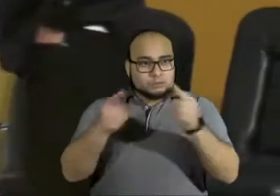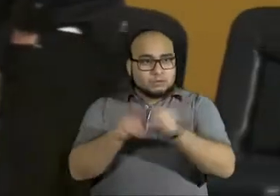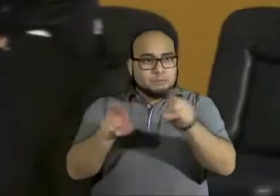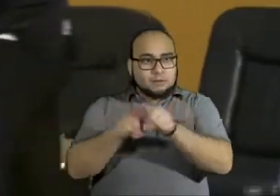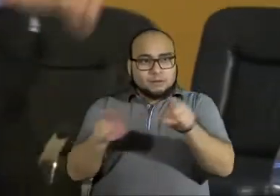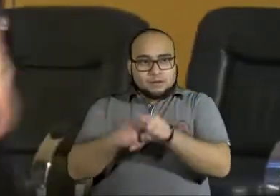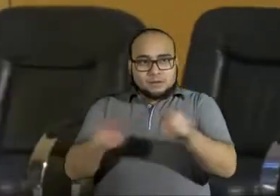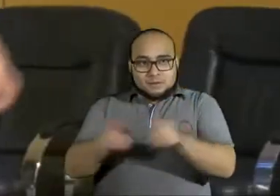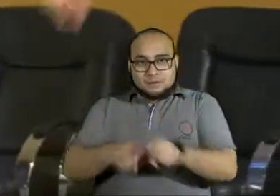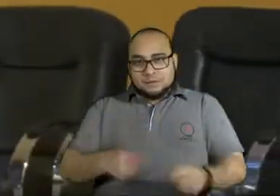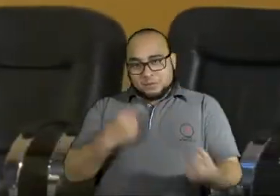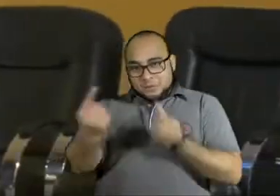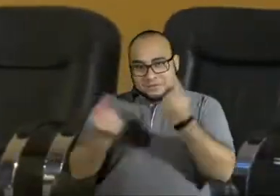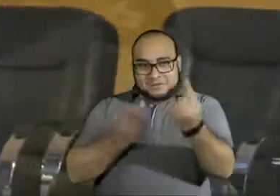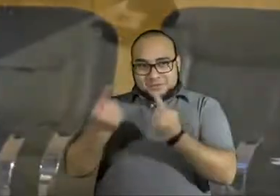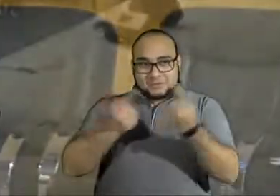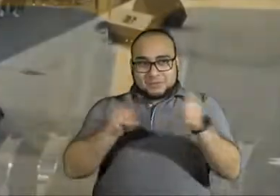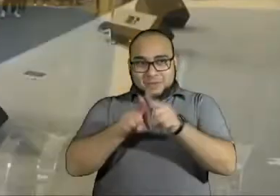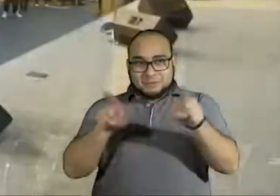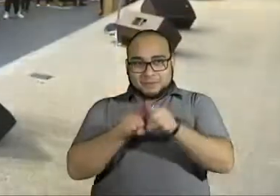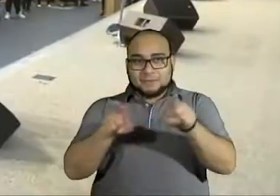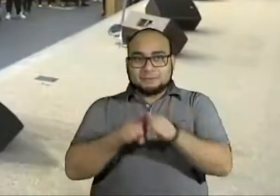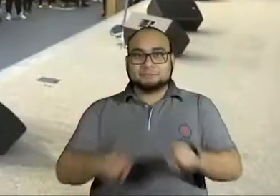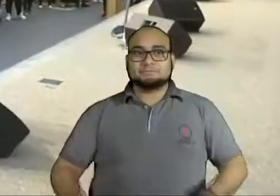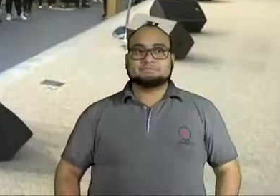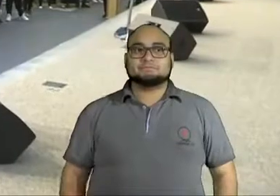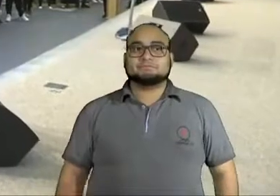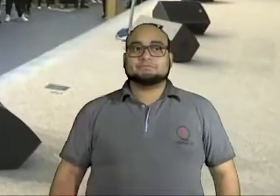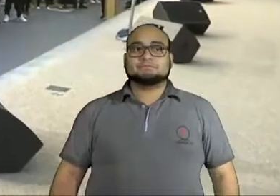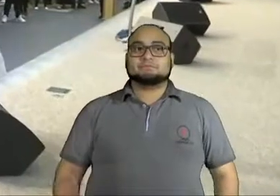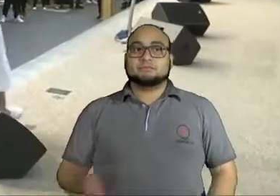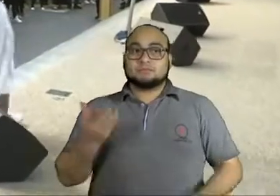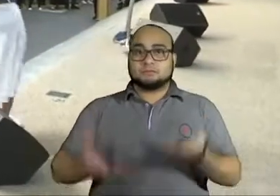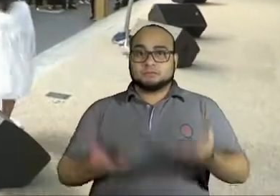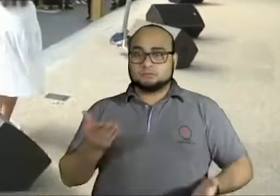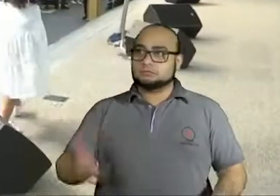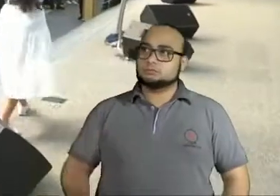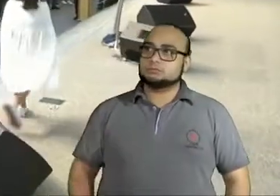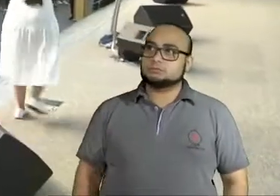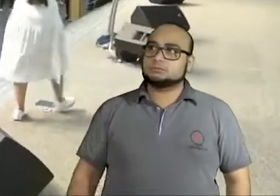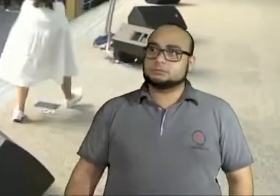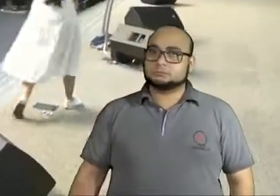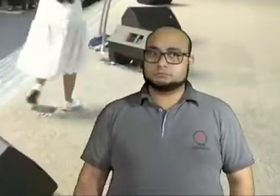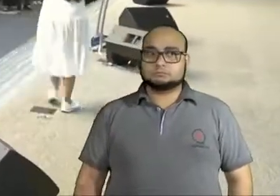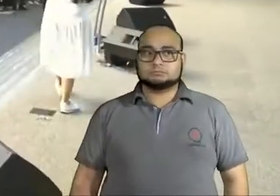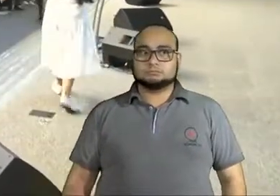Vem você, as 8 gramas, se o fornecedor veio, pergunta se ele quer vir também.